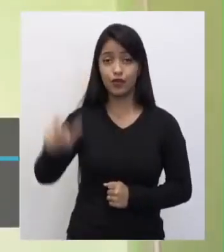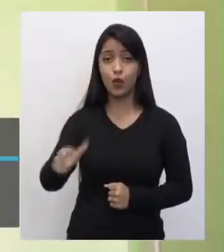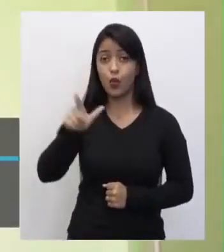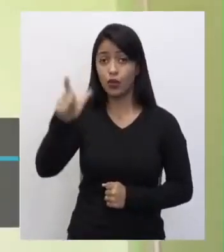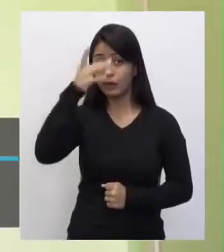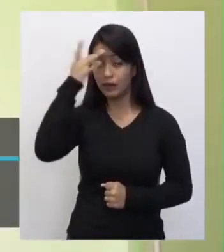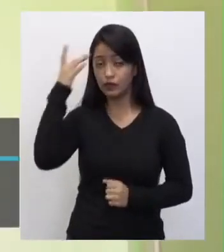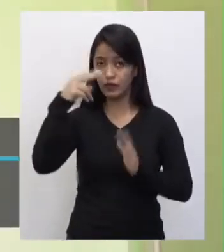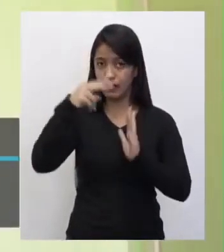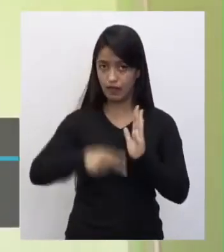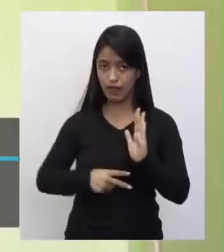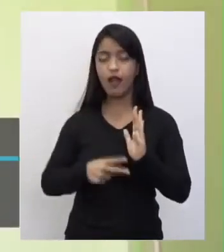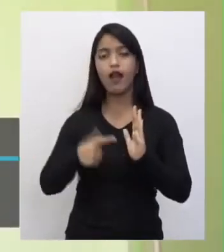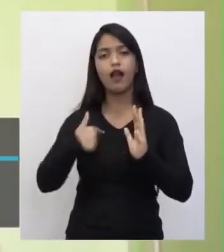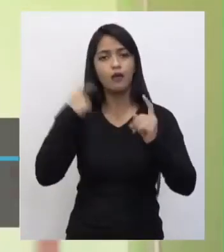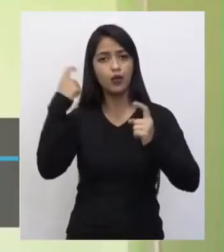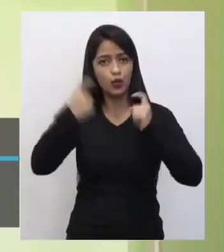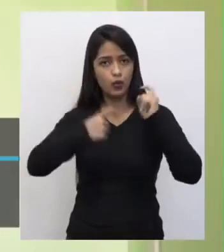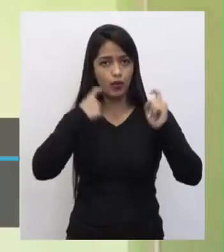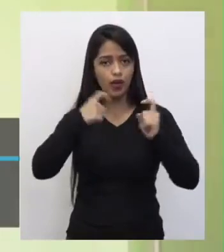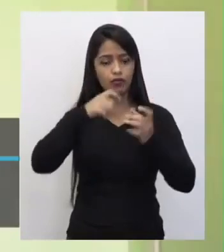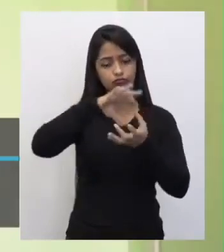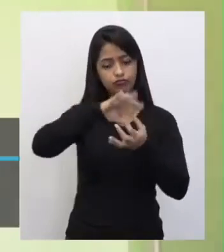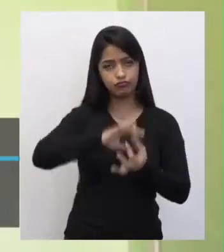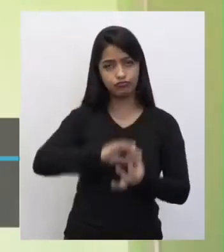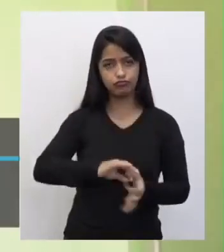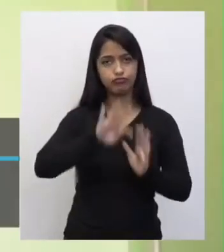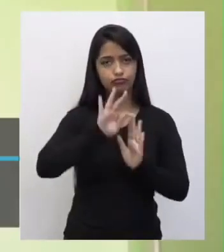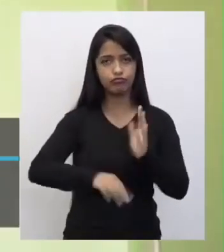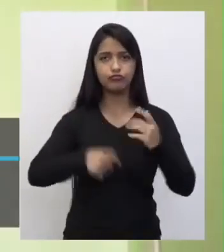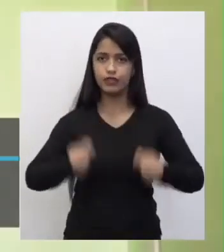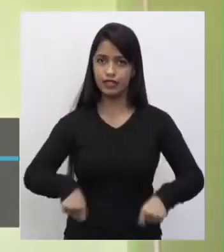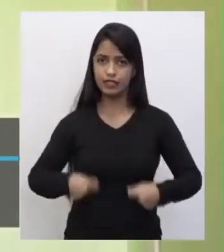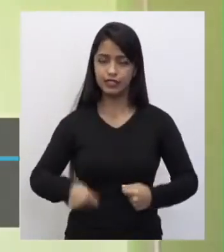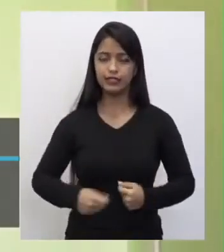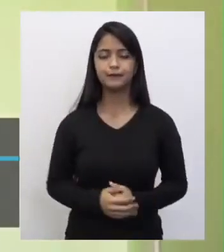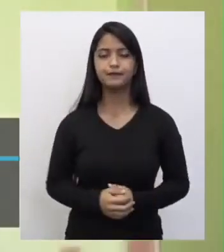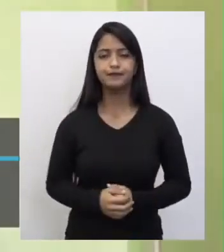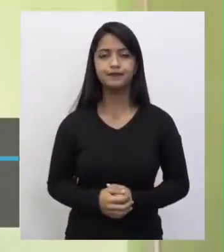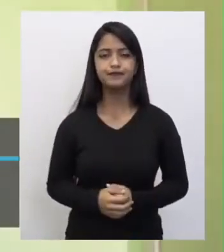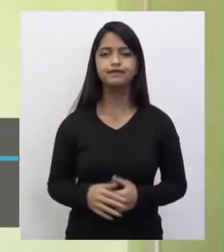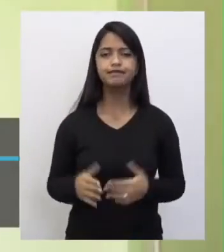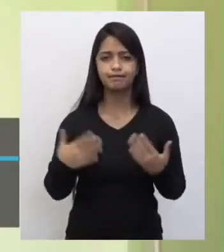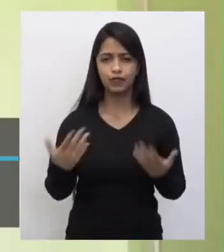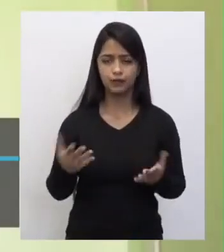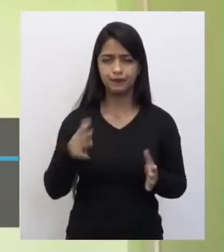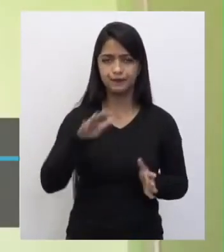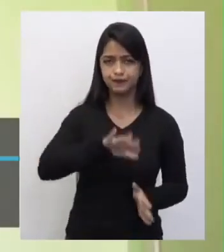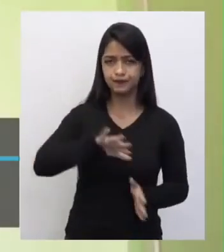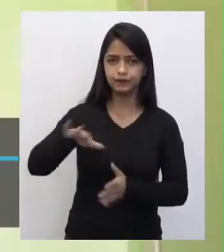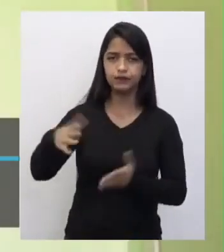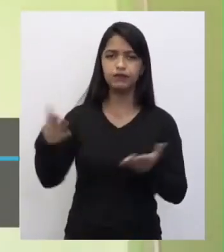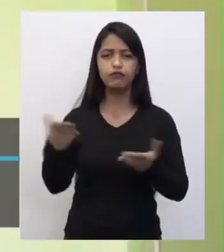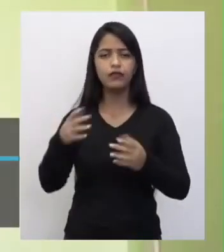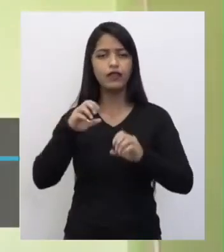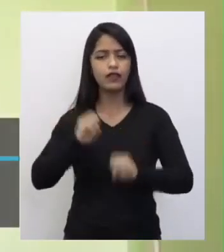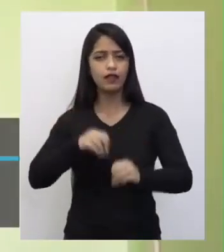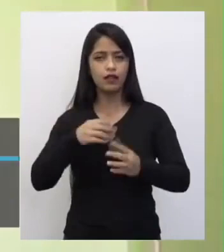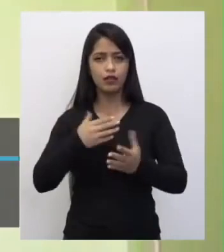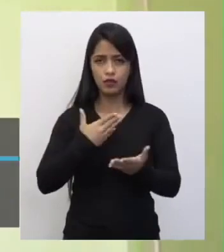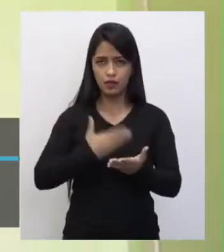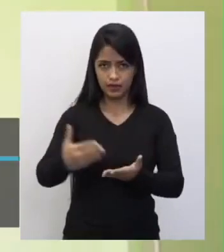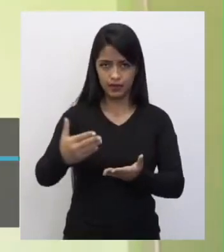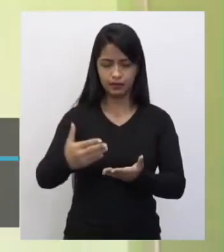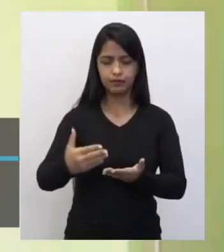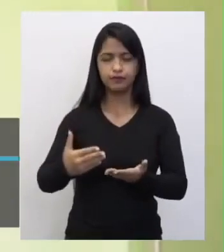Bem, pessoal, então, para a gente se situar, né, um pouquinho mais, para a gente introduzir essa nossa aula, acompanhem